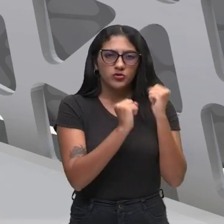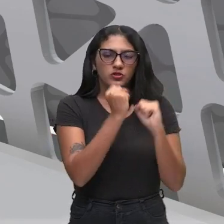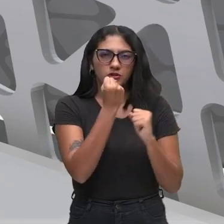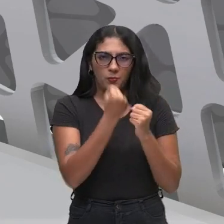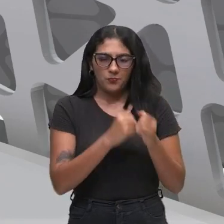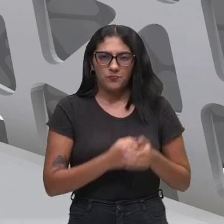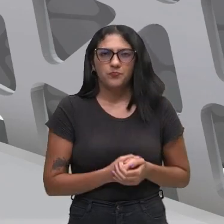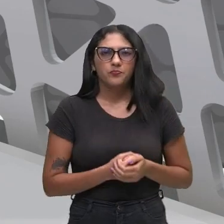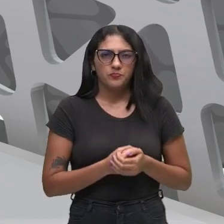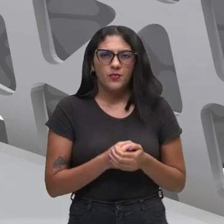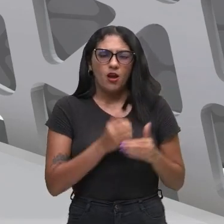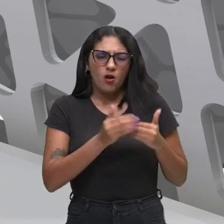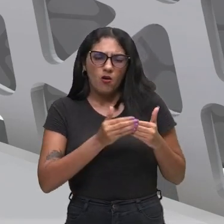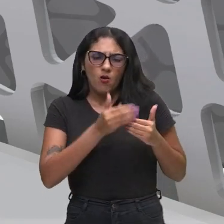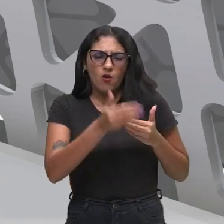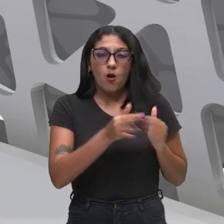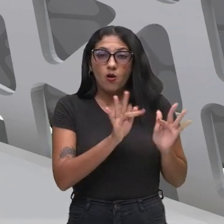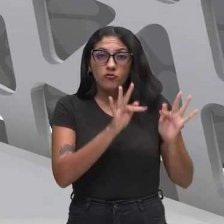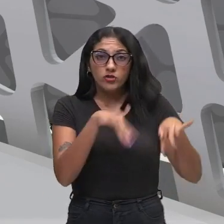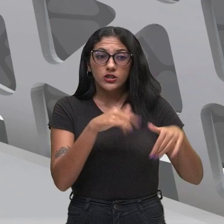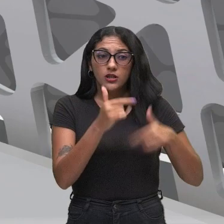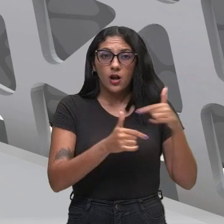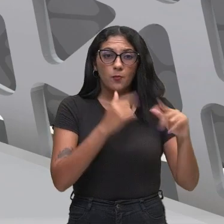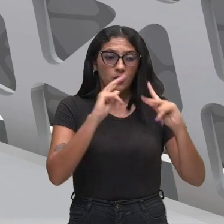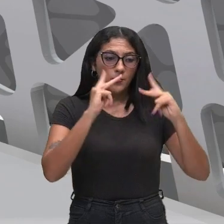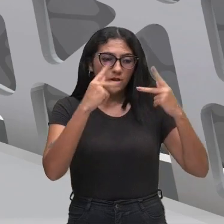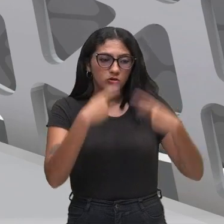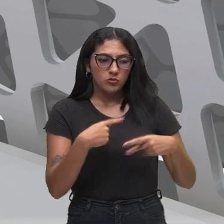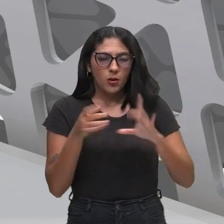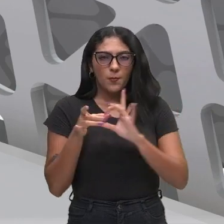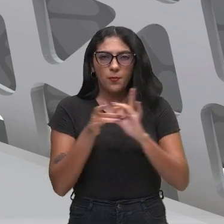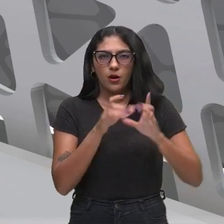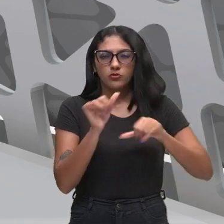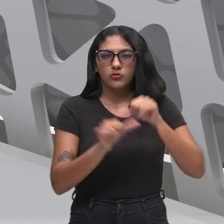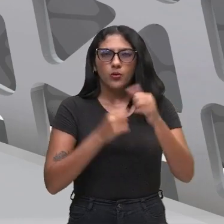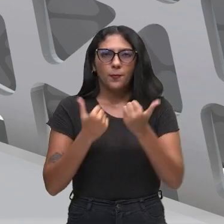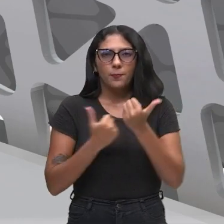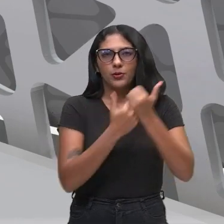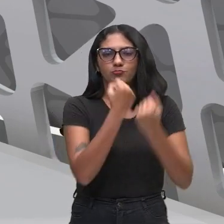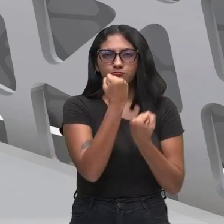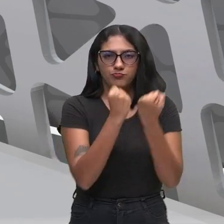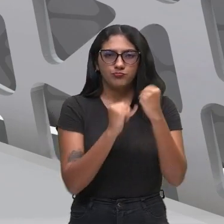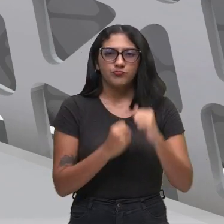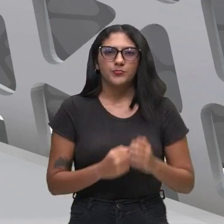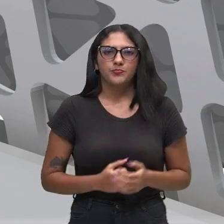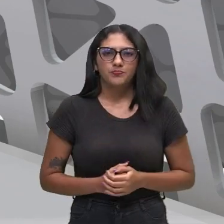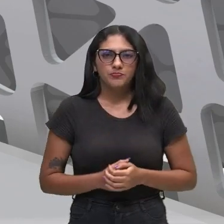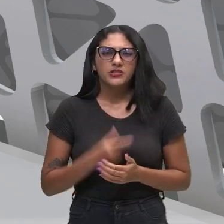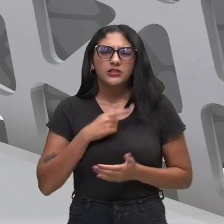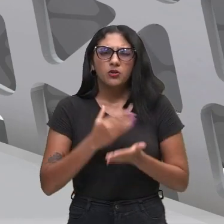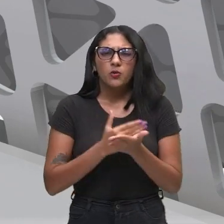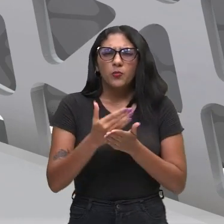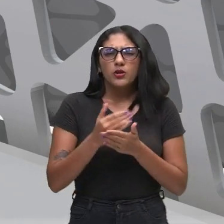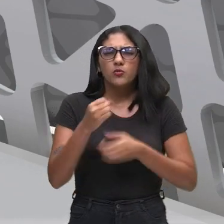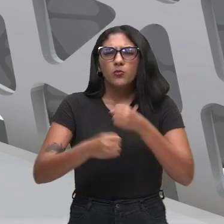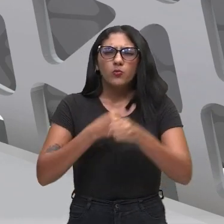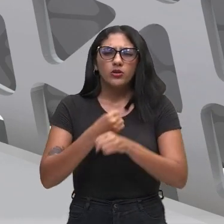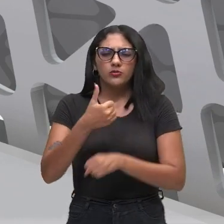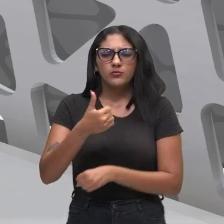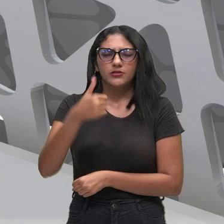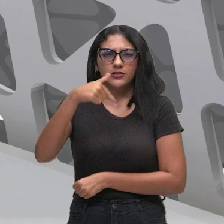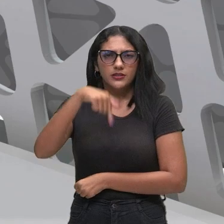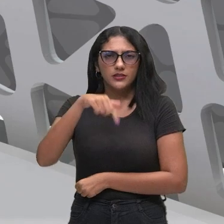trabalho simplesmente manual do homem para o trabalho das máquinas. Aqui vai ter início aí mais ou menos em 1750, no